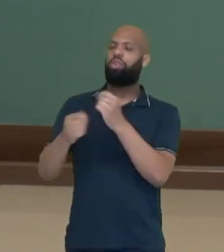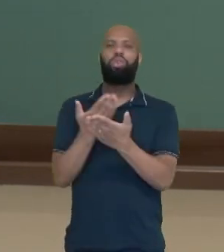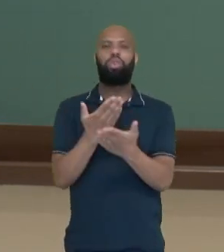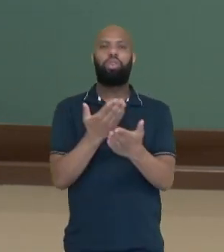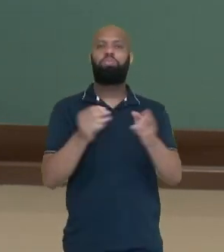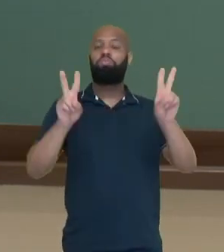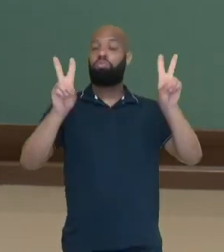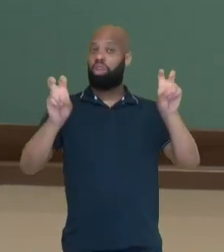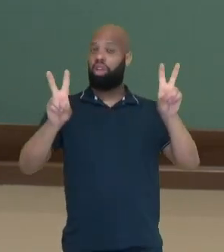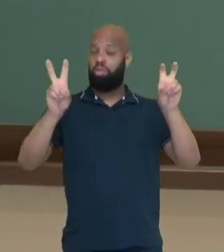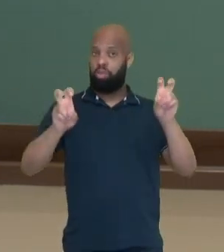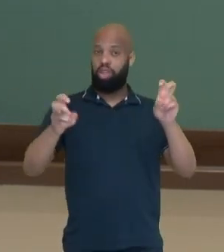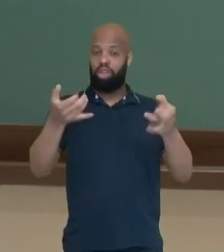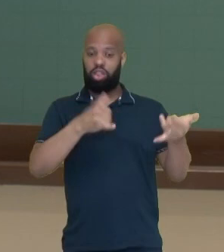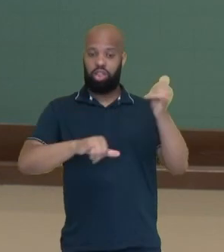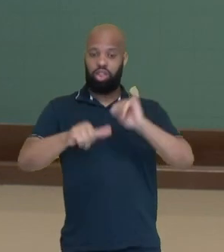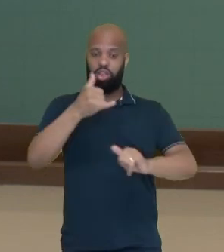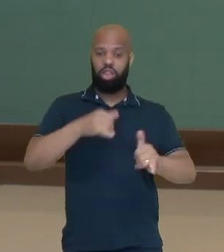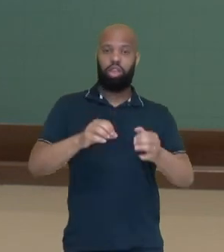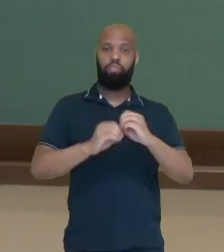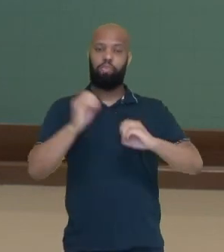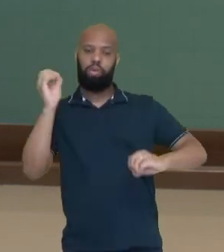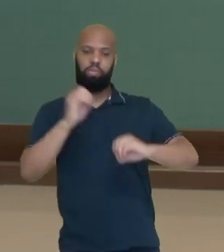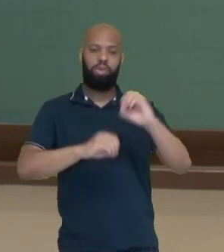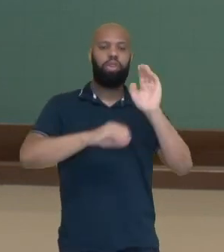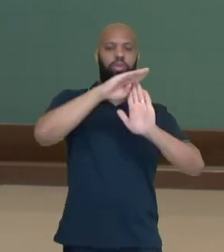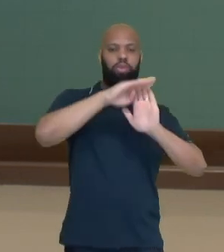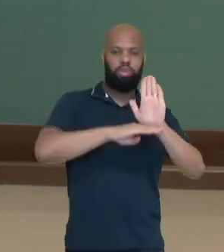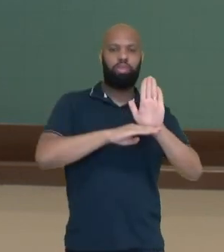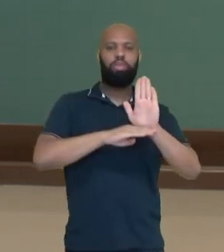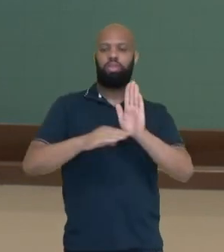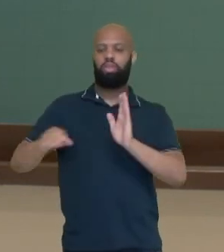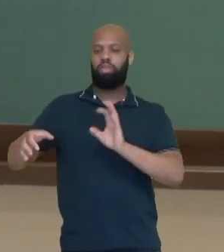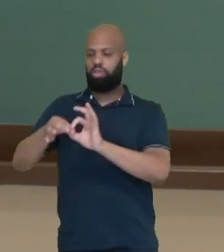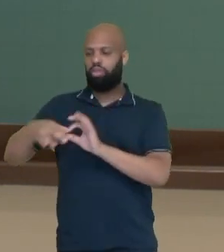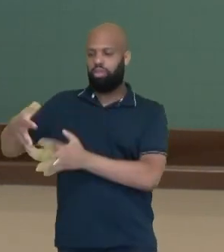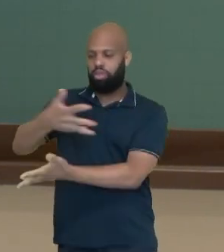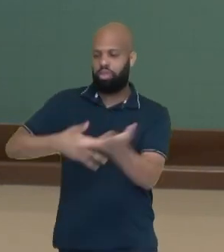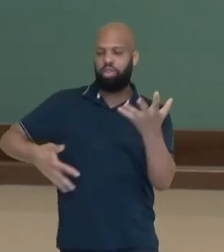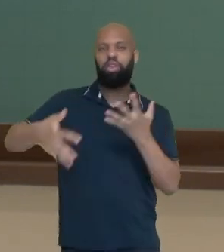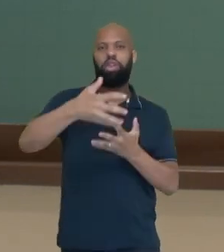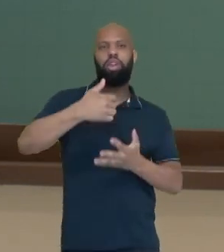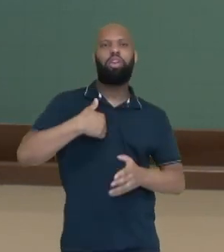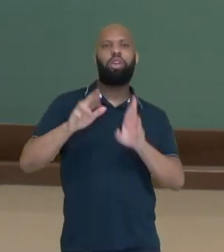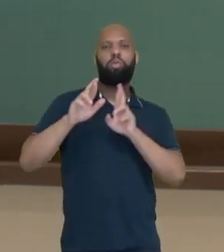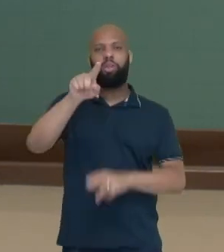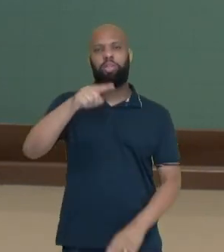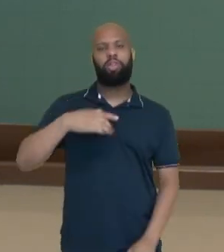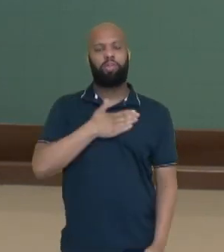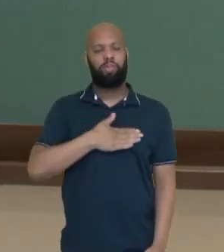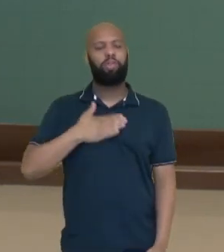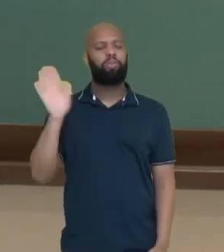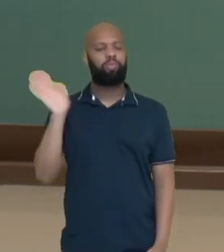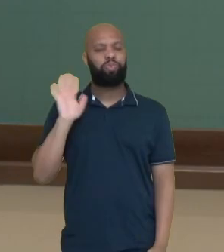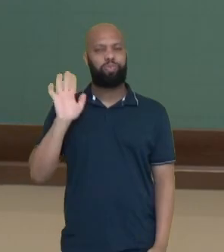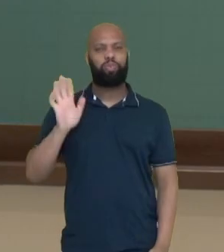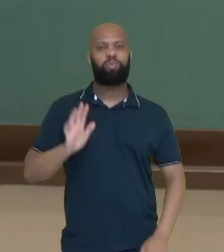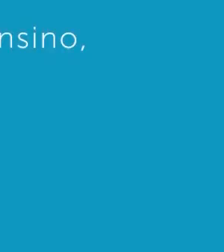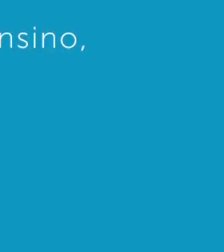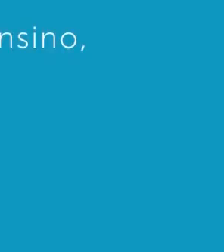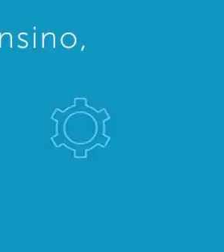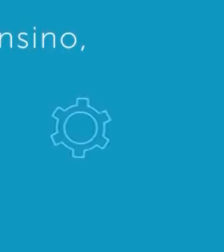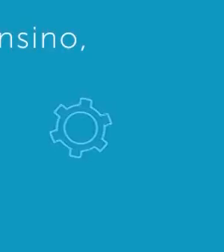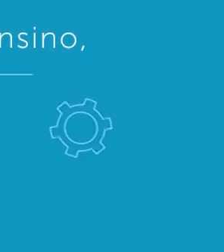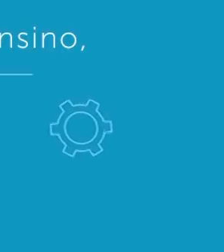Nesse vídeo, nós falamos sobre as propriedades dos compostos covalentes ou moleculares. Espero que vocês tenham gostado e até breve!